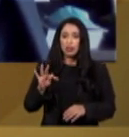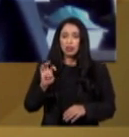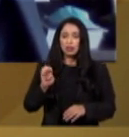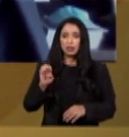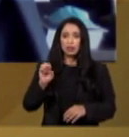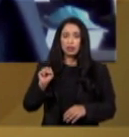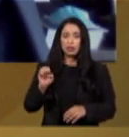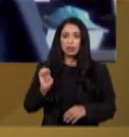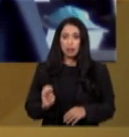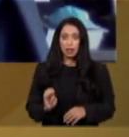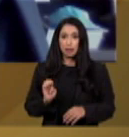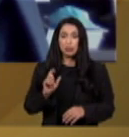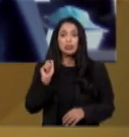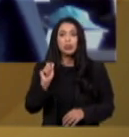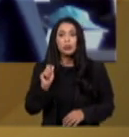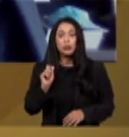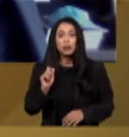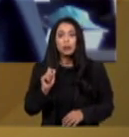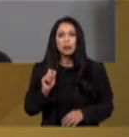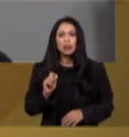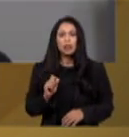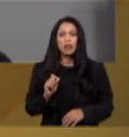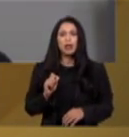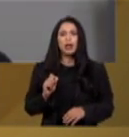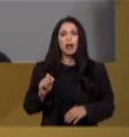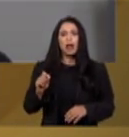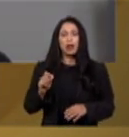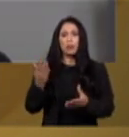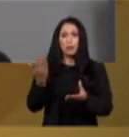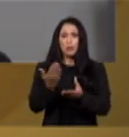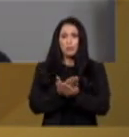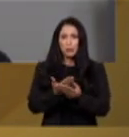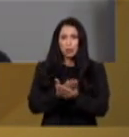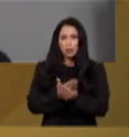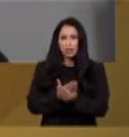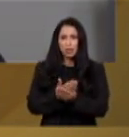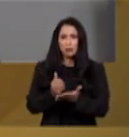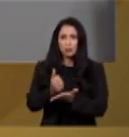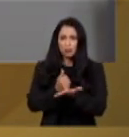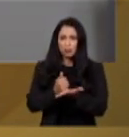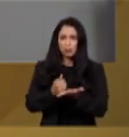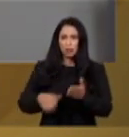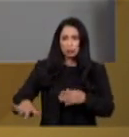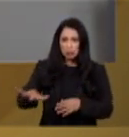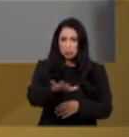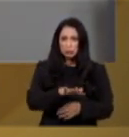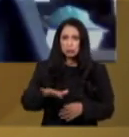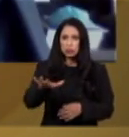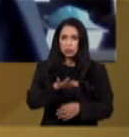com... No caso da repercussão geral, eu acho que ela é obrigatória,